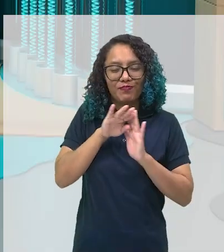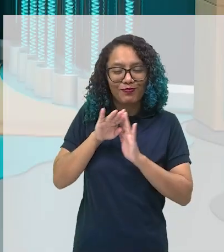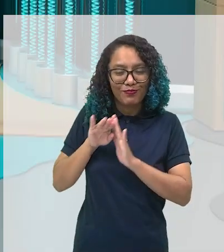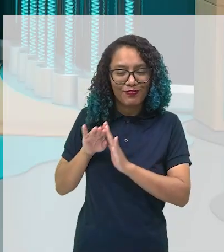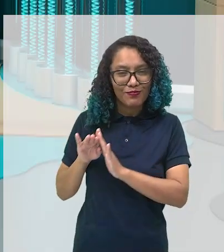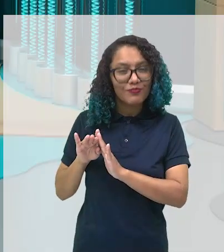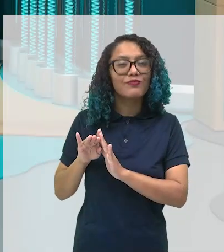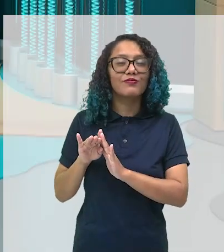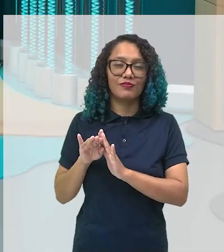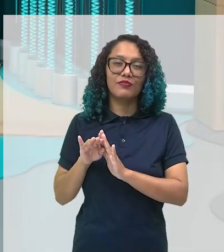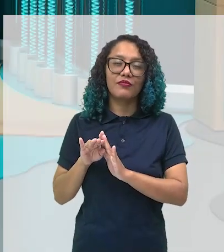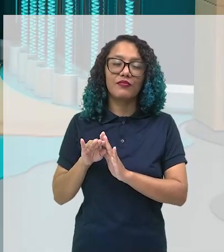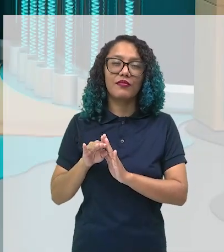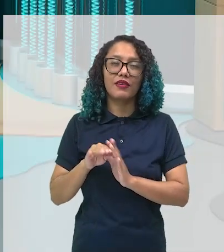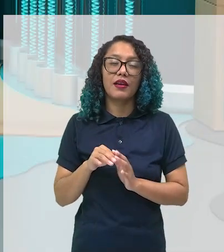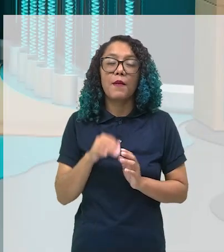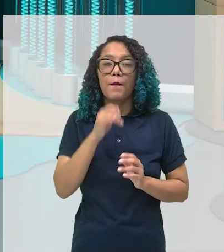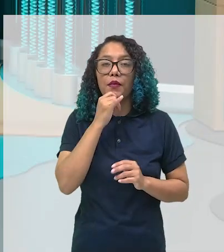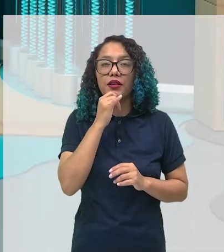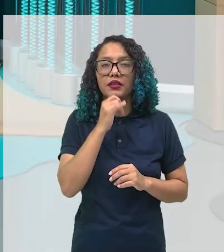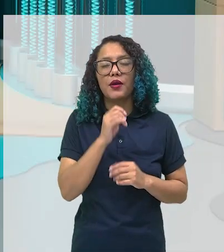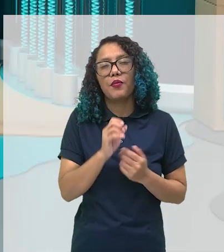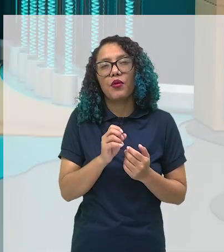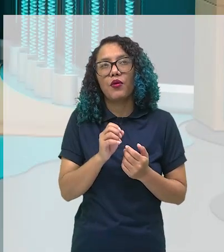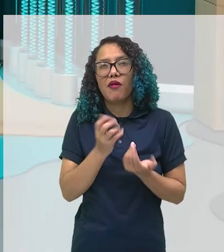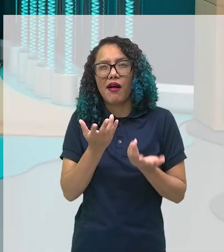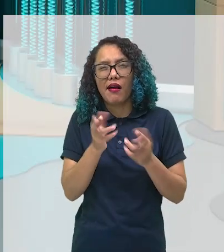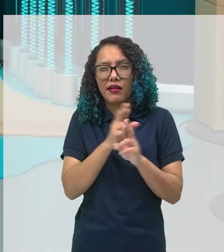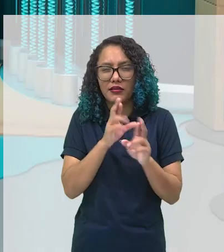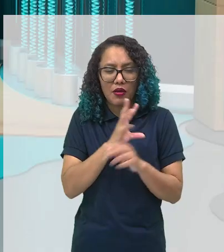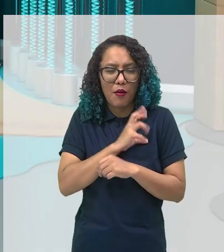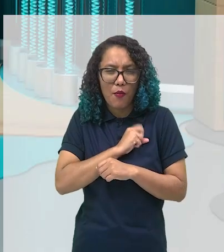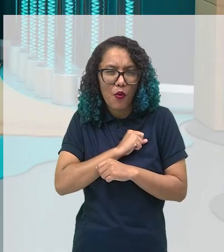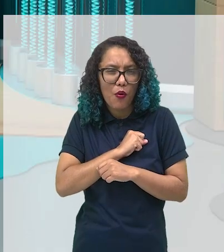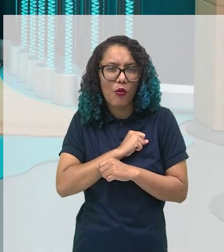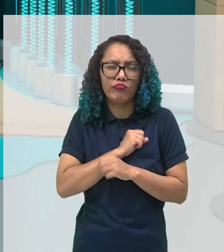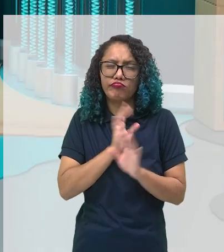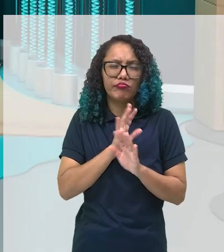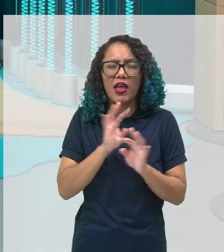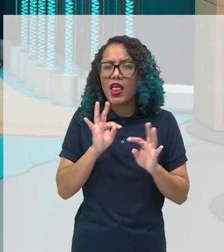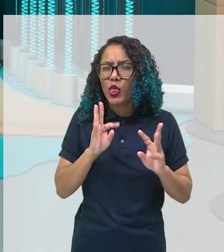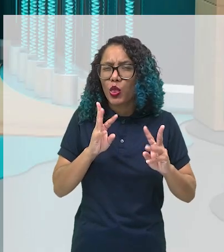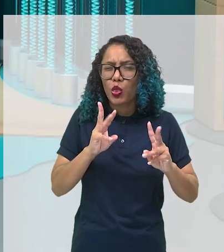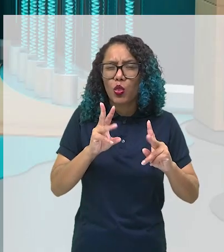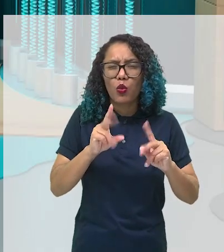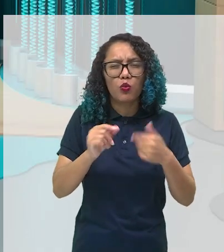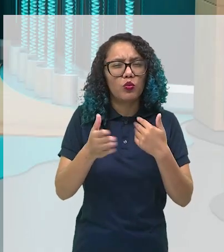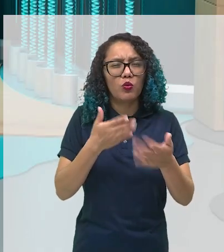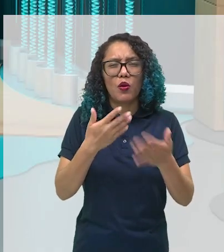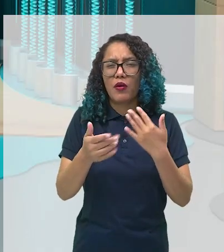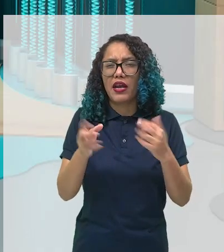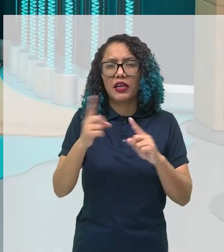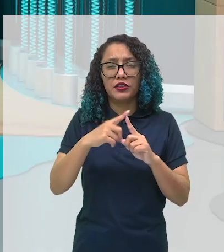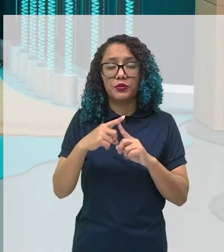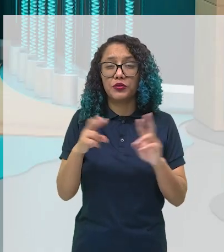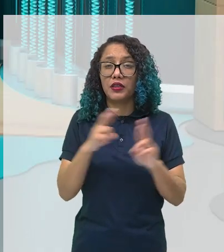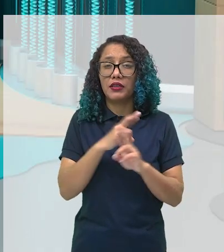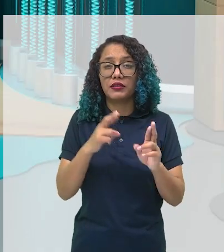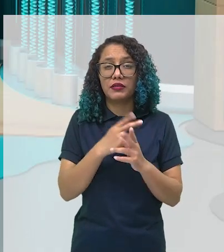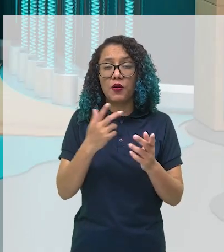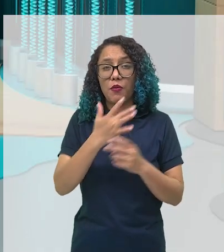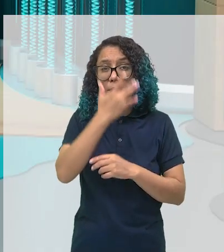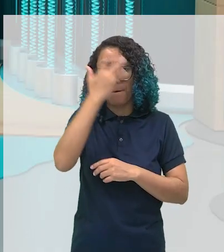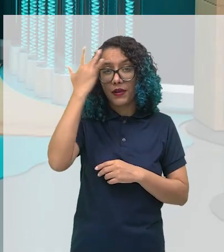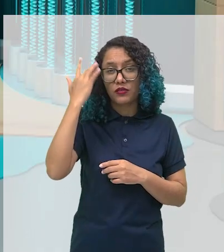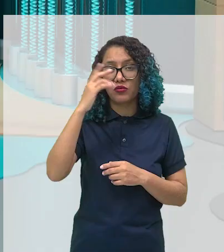somente para relacionamento amoroso, não, para tudo, né? Você se torna uma pessoa mais consciente de si,